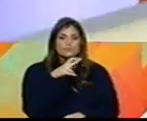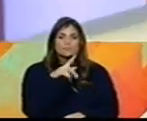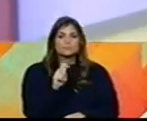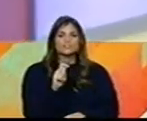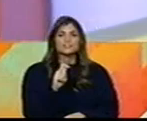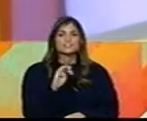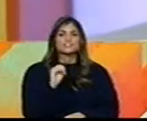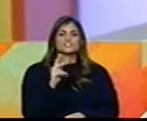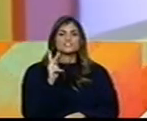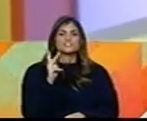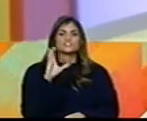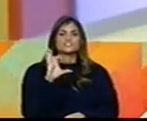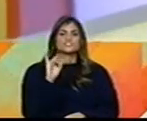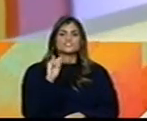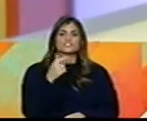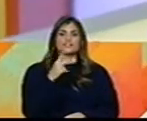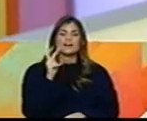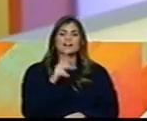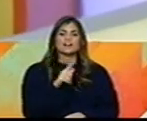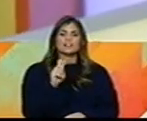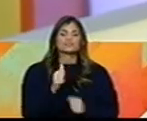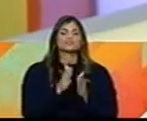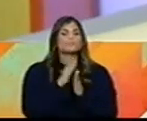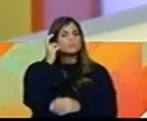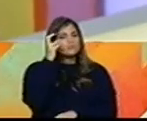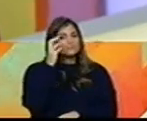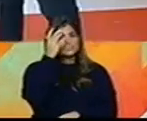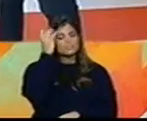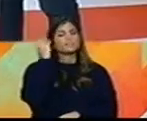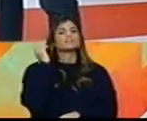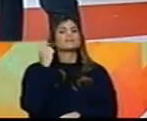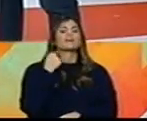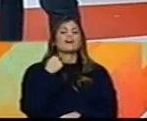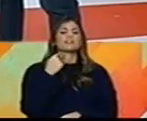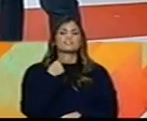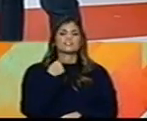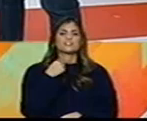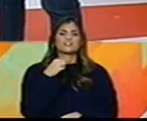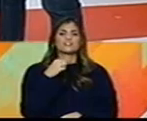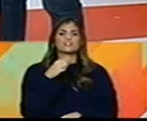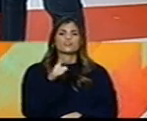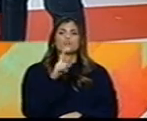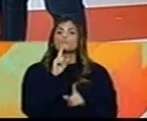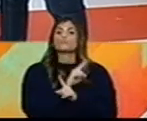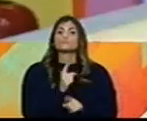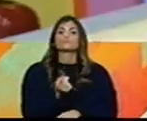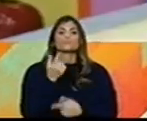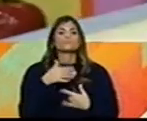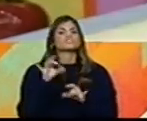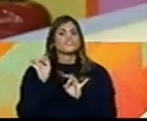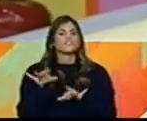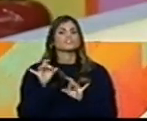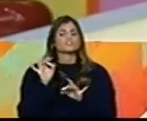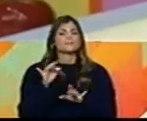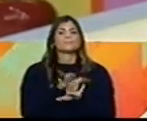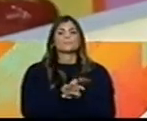shiitake, tudo com origem biológica. Carne na macrobiótica não é proibido, mas evita-se.